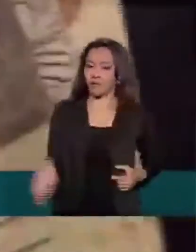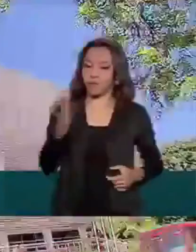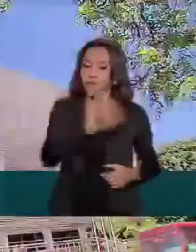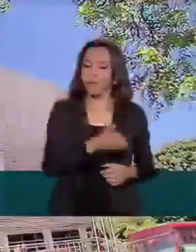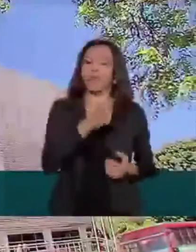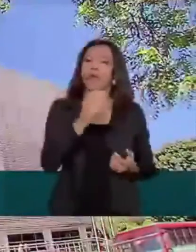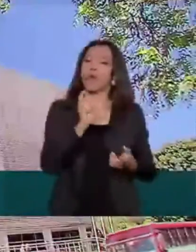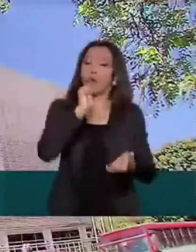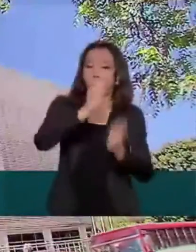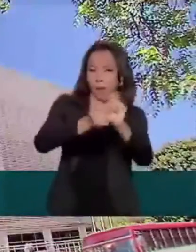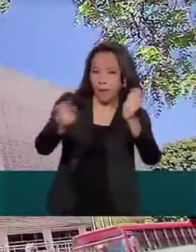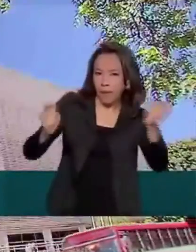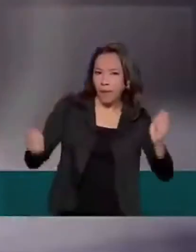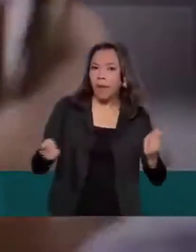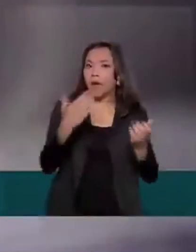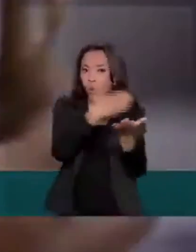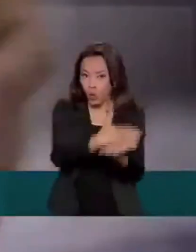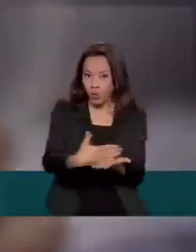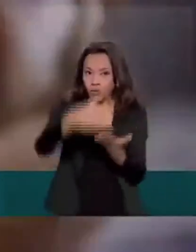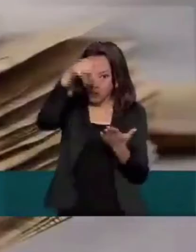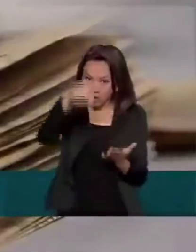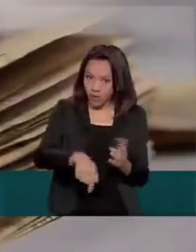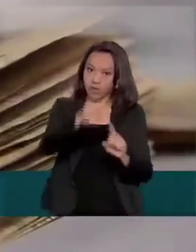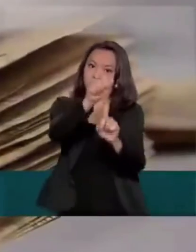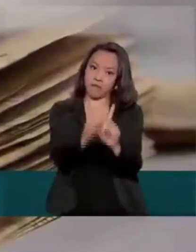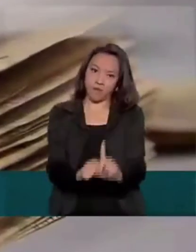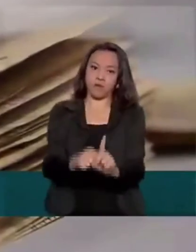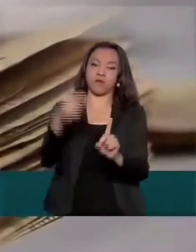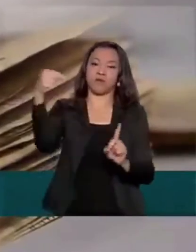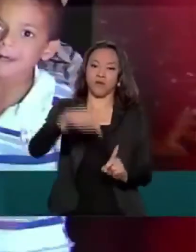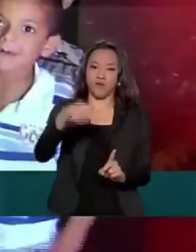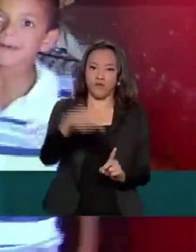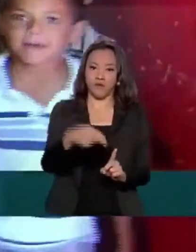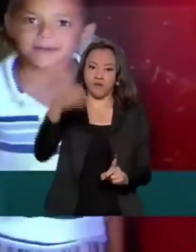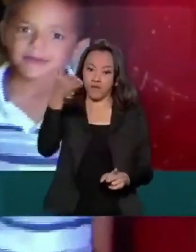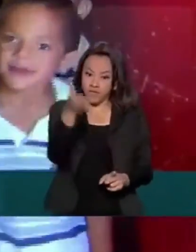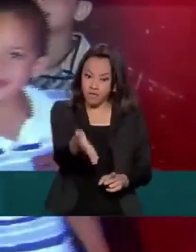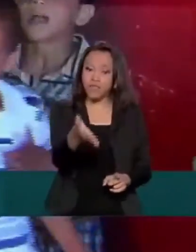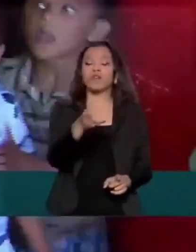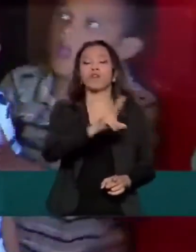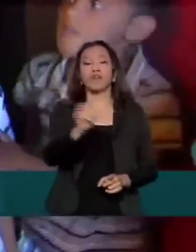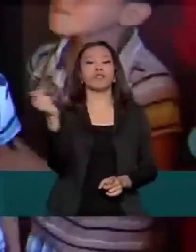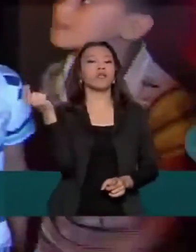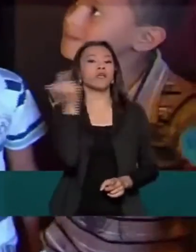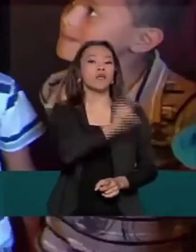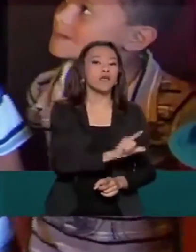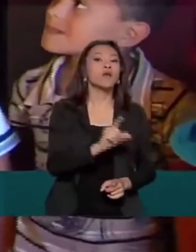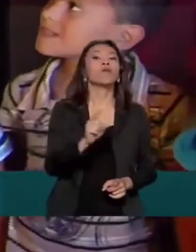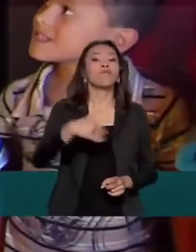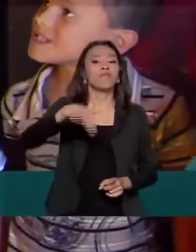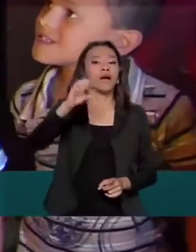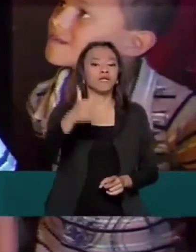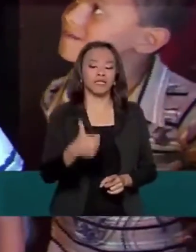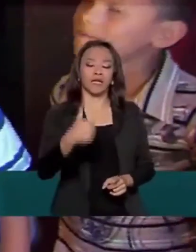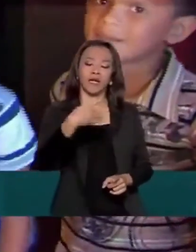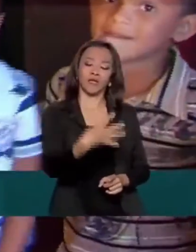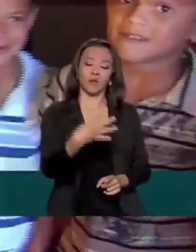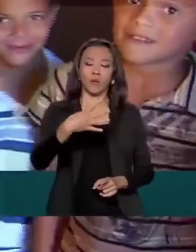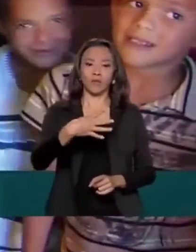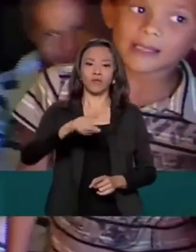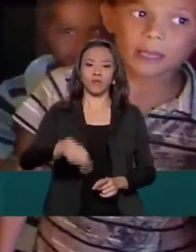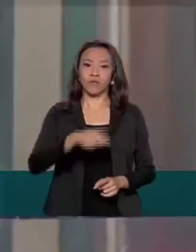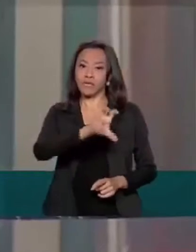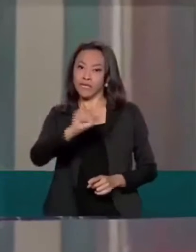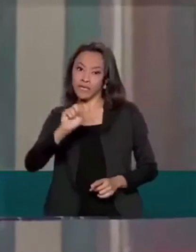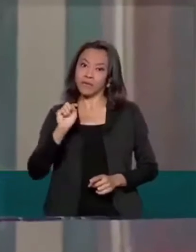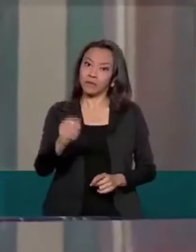a ser pago neste mês de novembro e nesta etapa inicial serão contempladas mais de 14 milhões e meio de